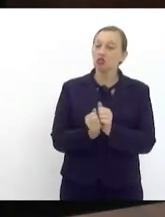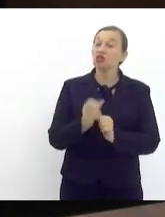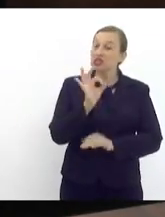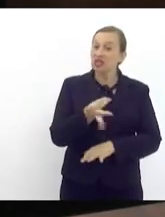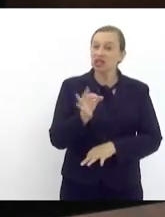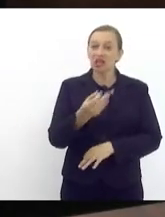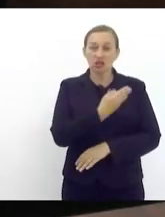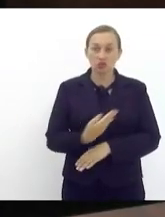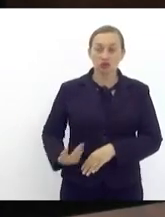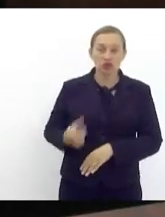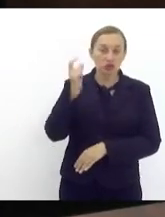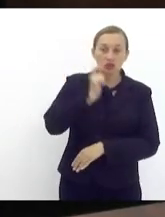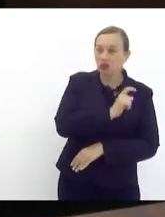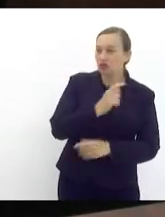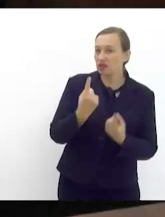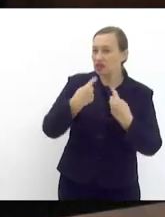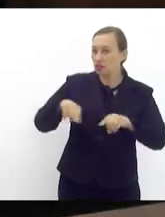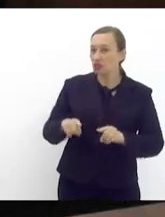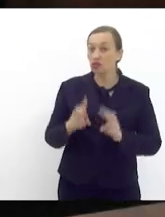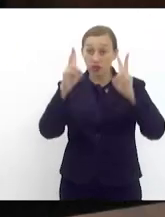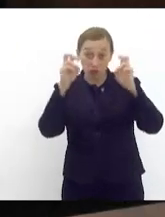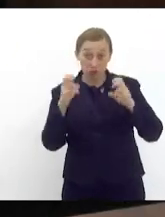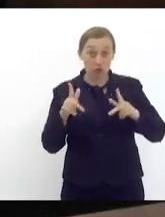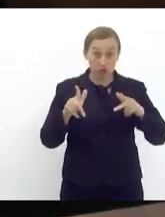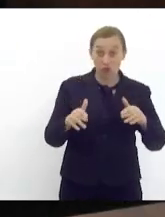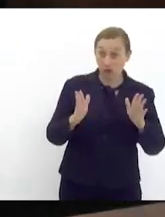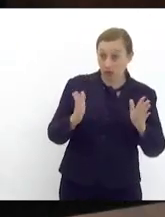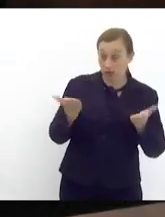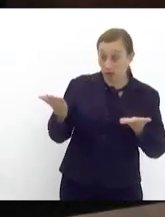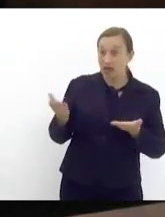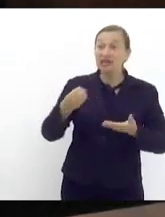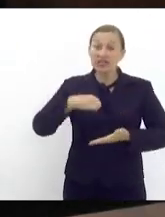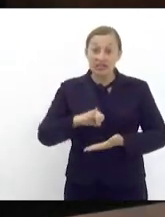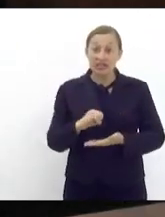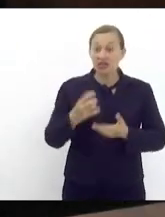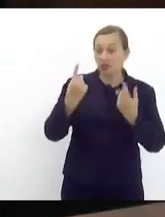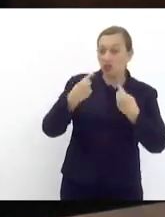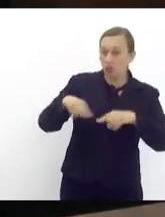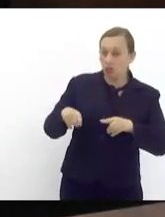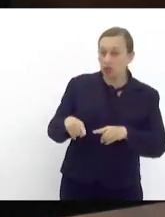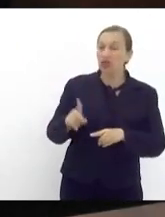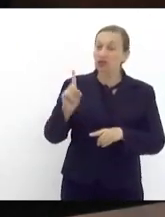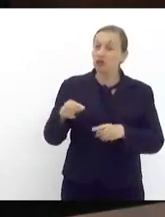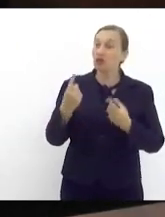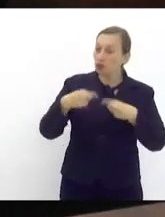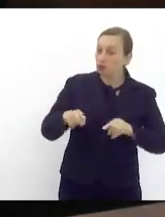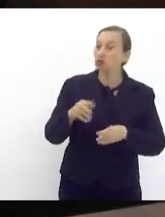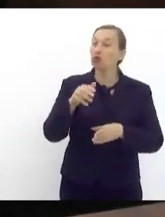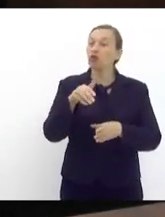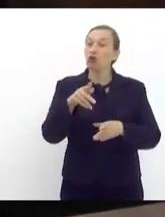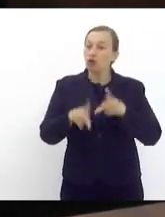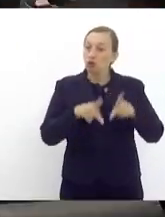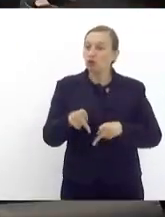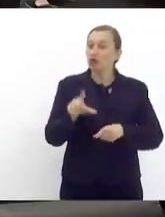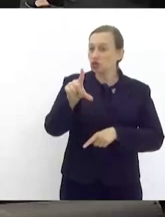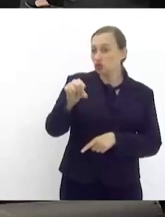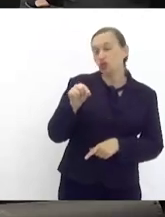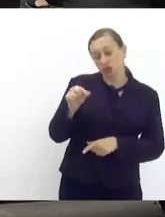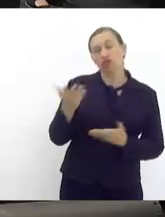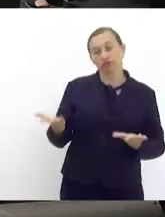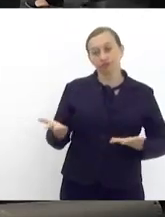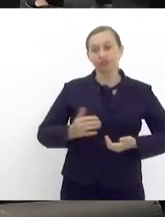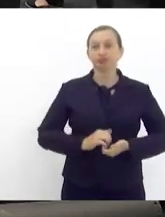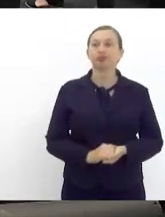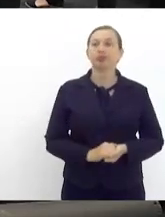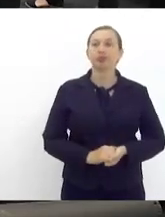Castro não vai ser contra uma matéria como essa. Porque se ele for contra uma matéria como essa, é contra o povo que elegeu. Vai ser contra o